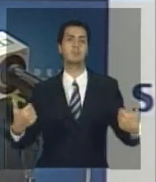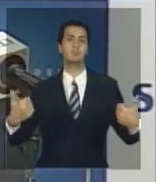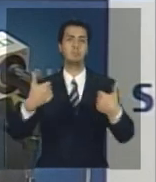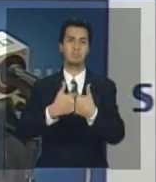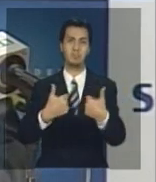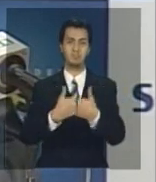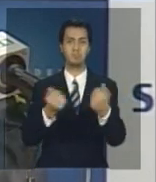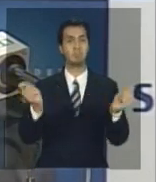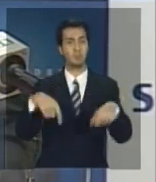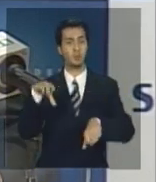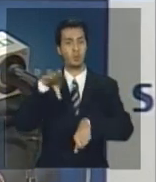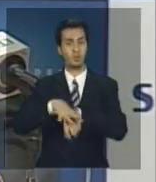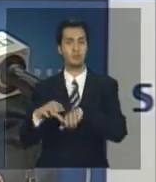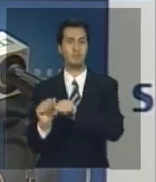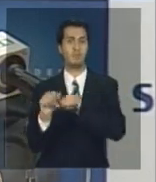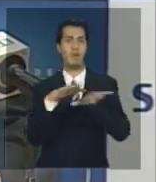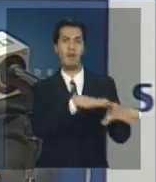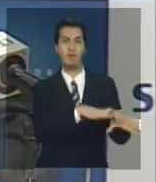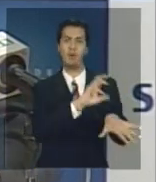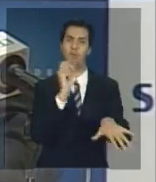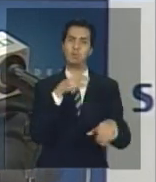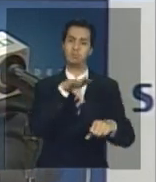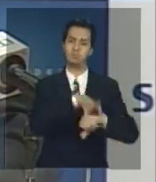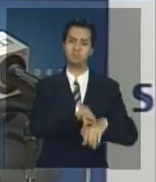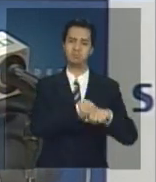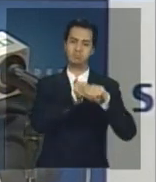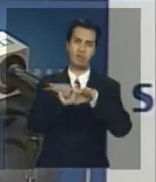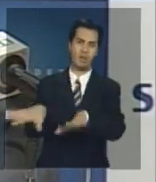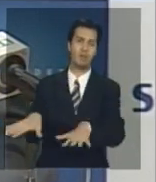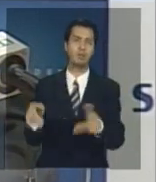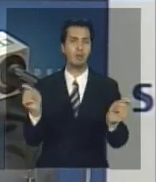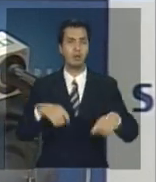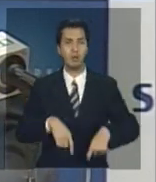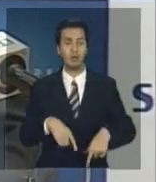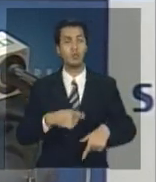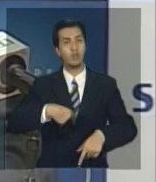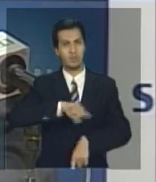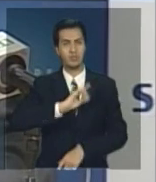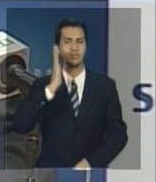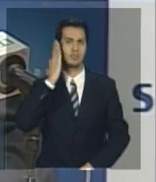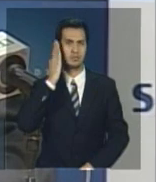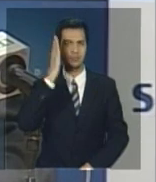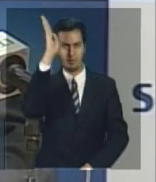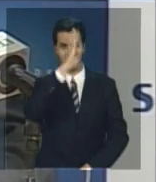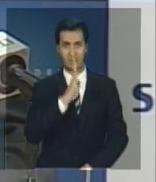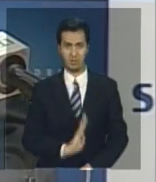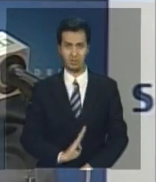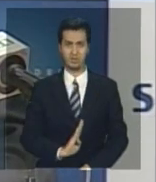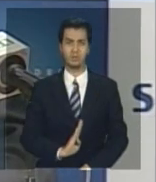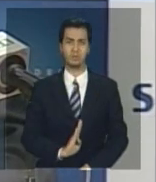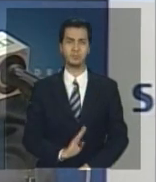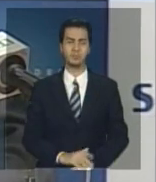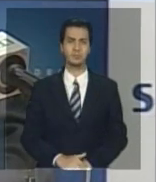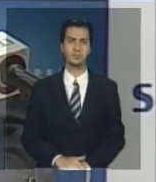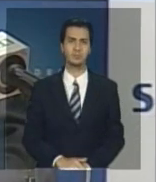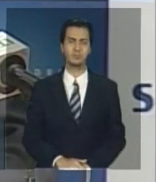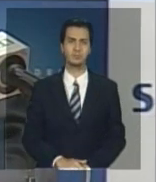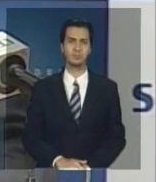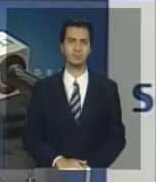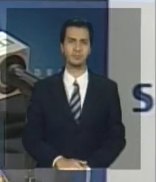a doença de um lado para outro. Nesse sentido, nós estamos cientes que o Brasil está cada vez mais